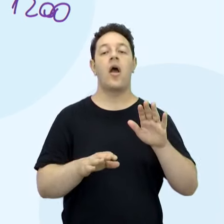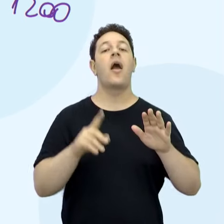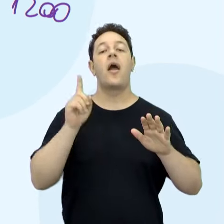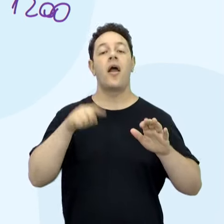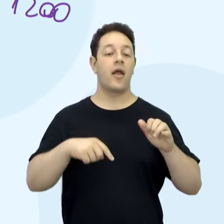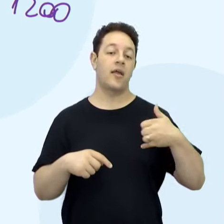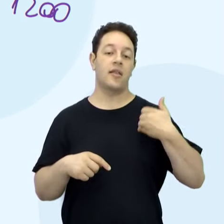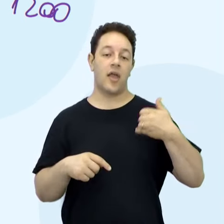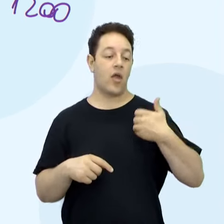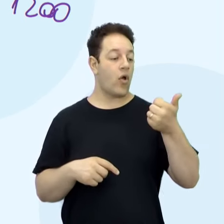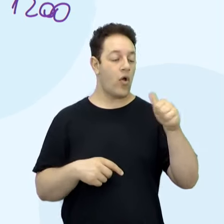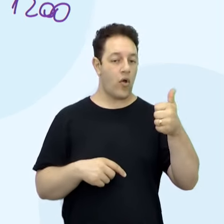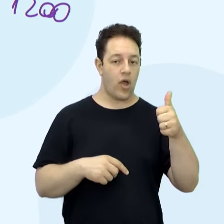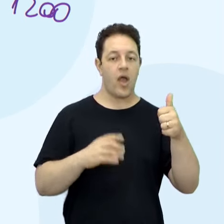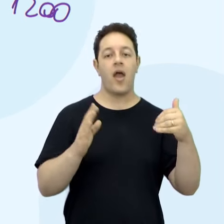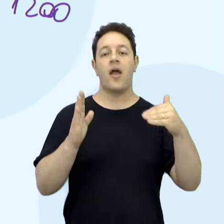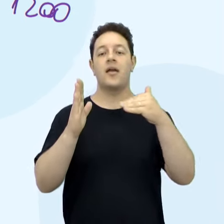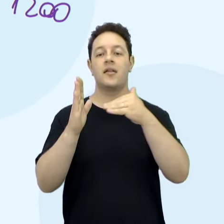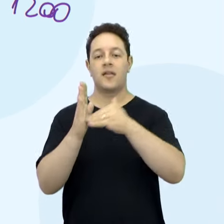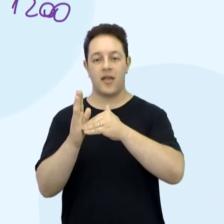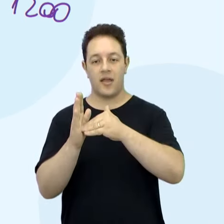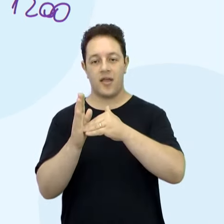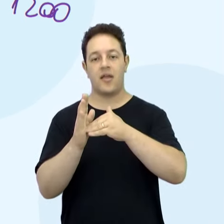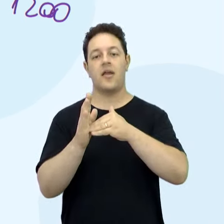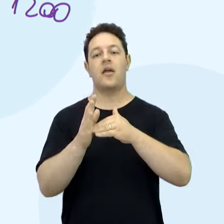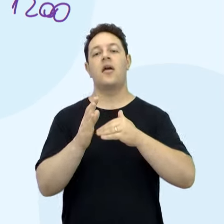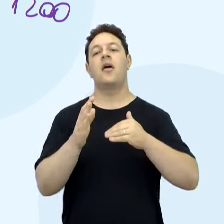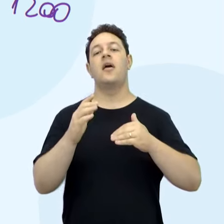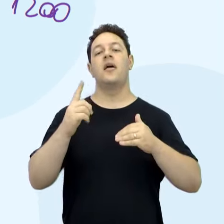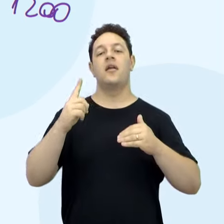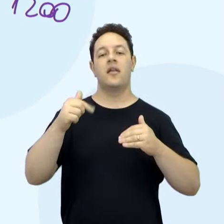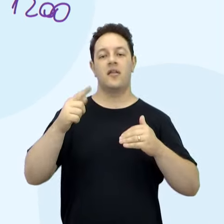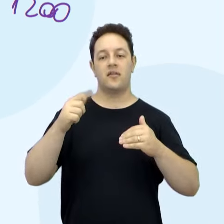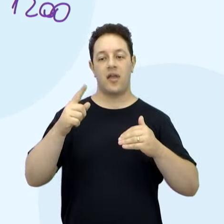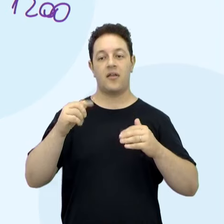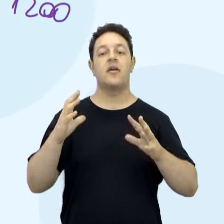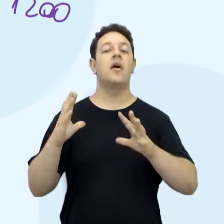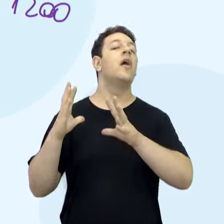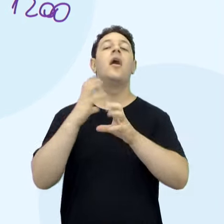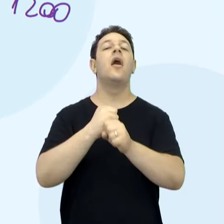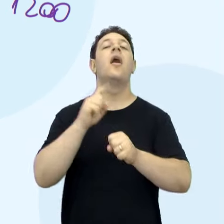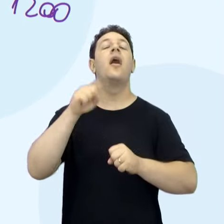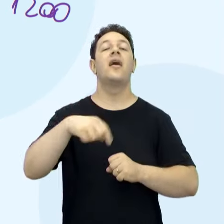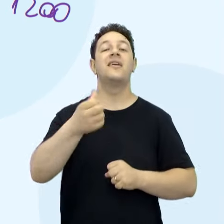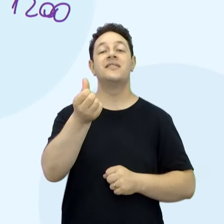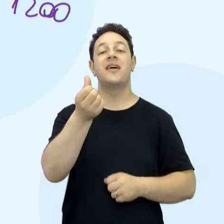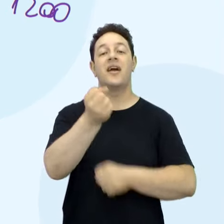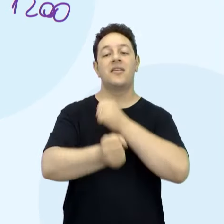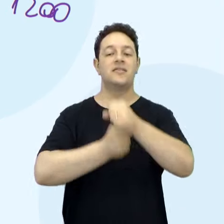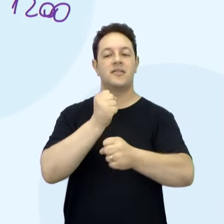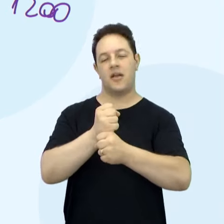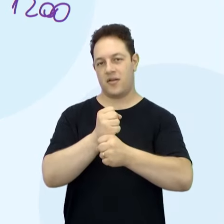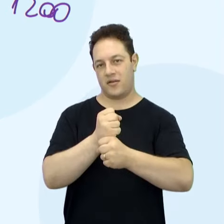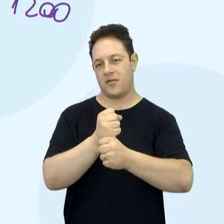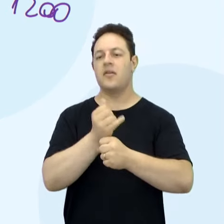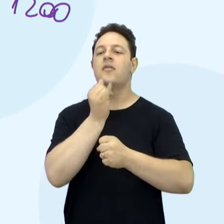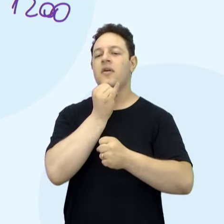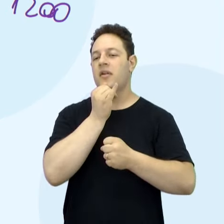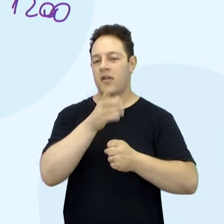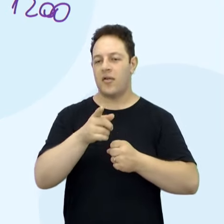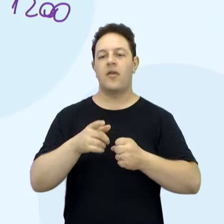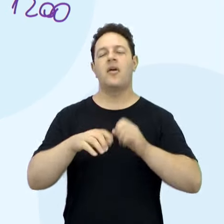anos. A gente está falando de 6 anos. Vamos projetar isso para longo prazo, né, para